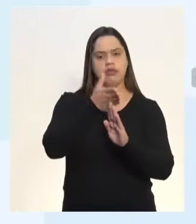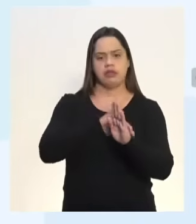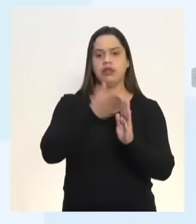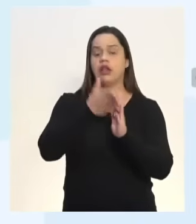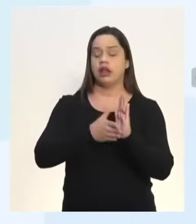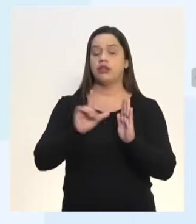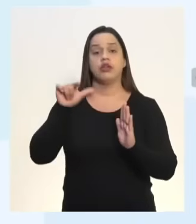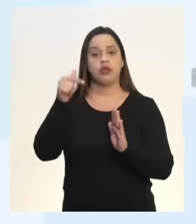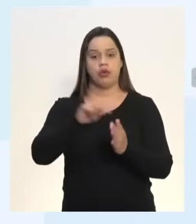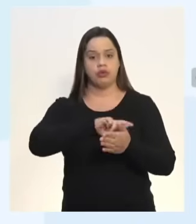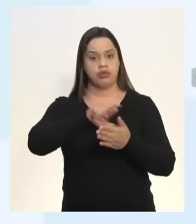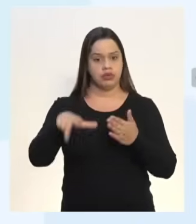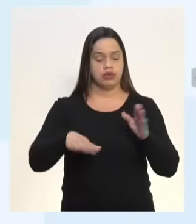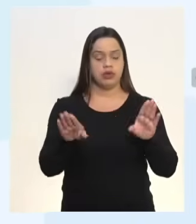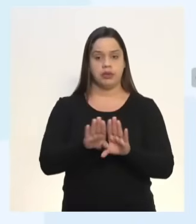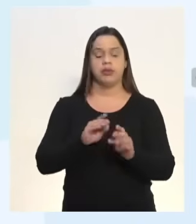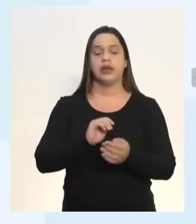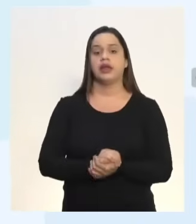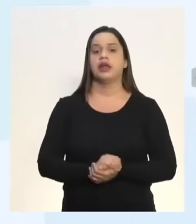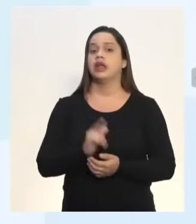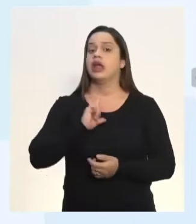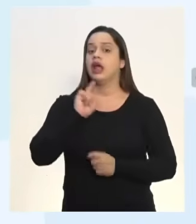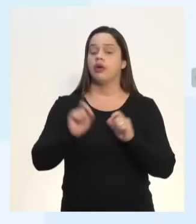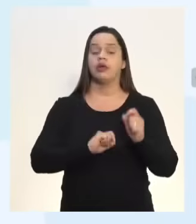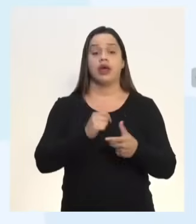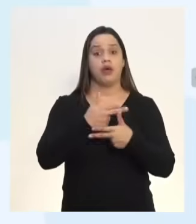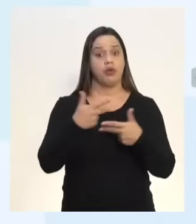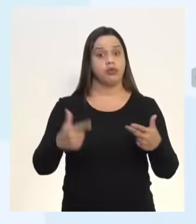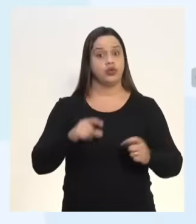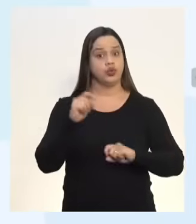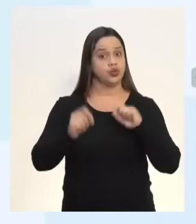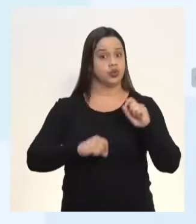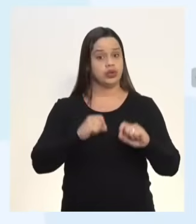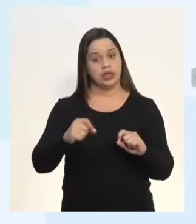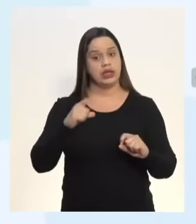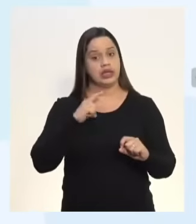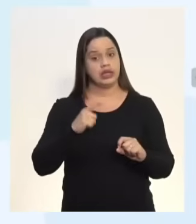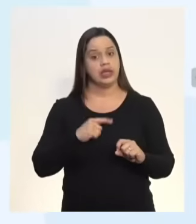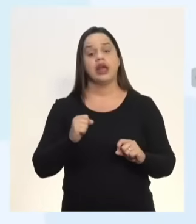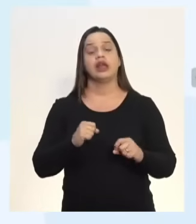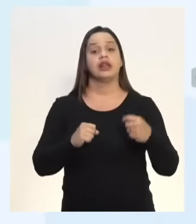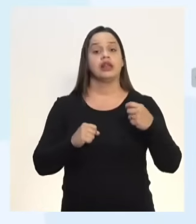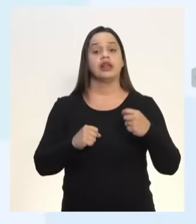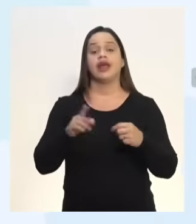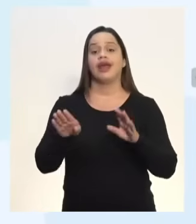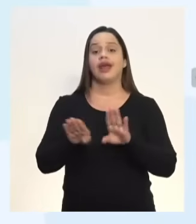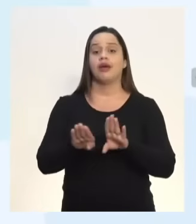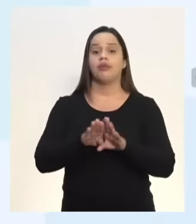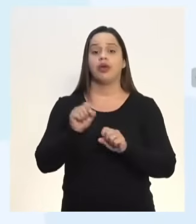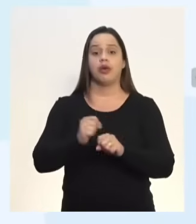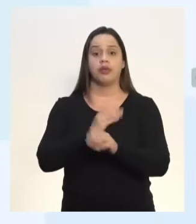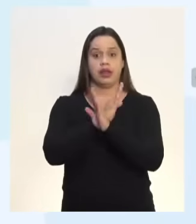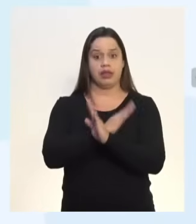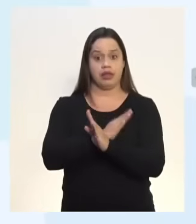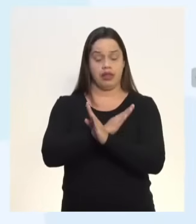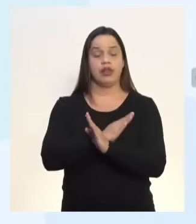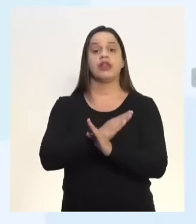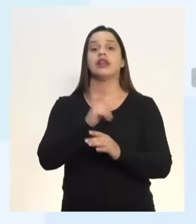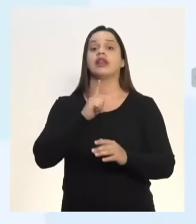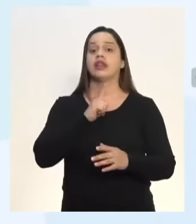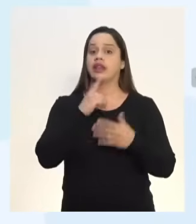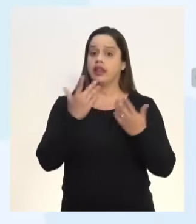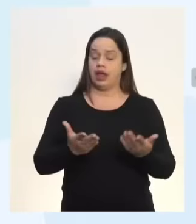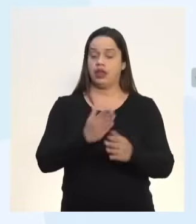sólidos geométricos, são objetos, aí no caso, que possuem 3 dimensões, como nós comentamos lá no